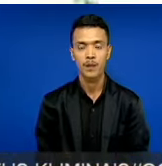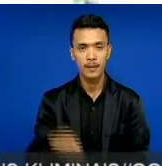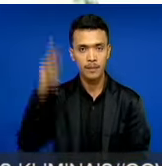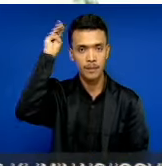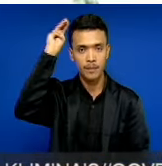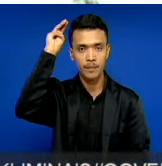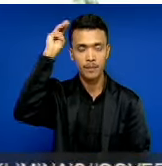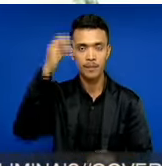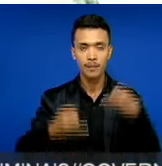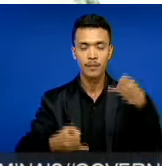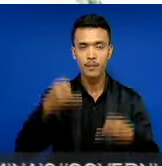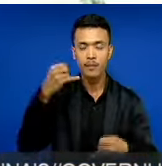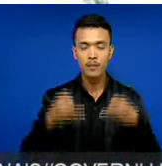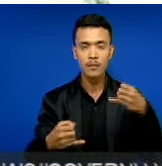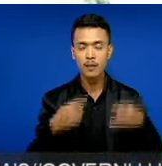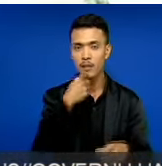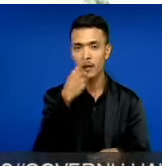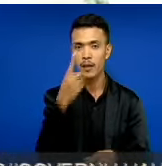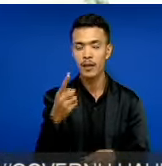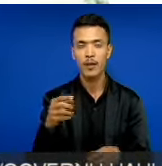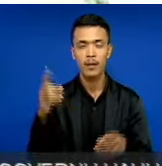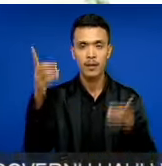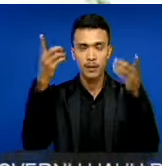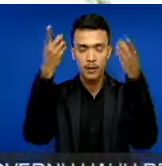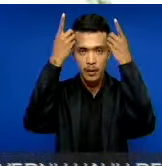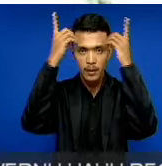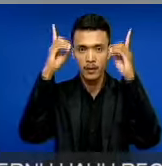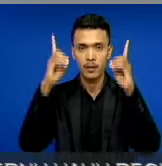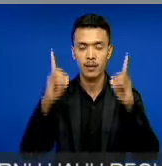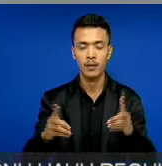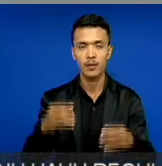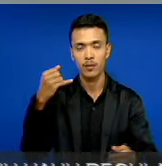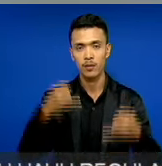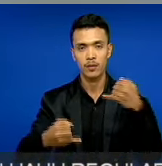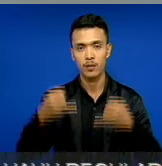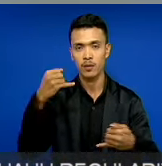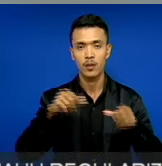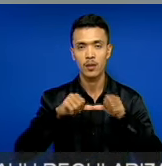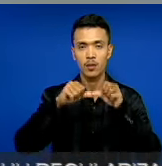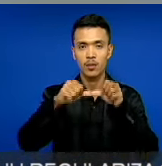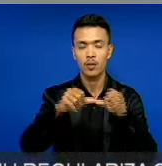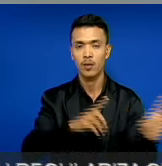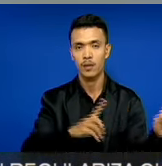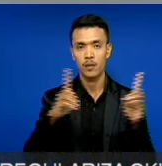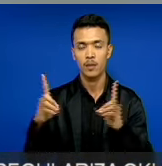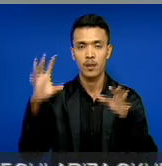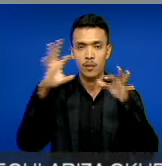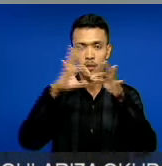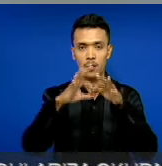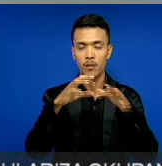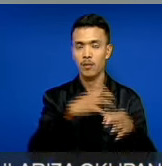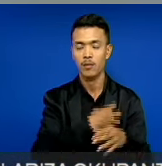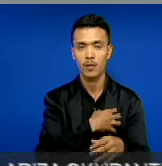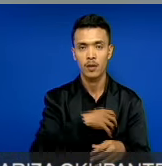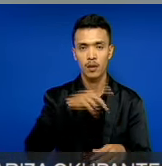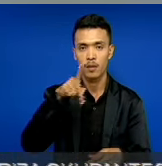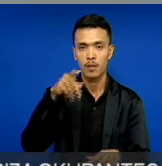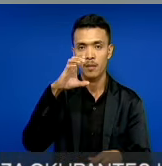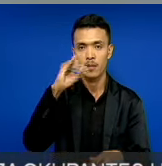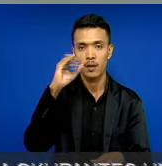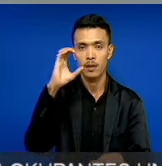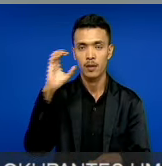Ministro de Justiça Sérgio Ornai confirma sanção administrativa no judicial continua aplica by Elementu Polícia Científica Investigação